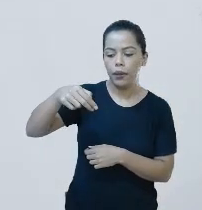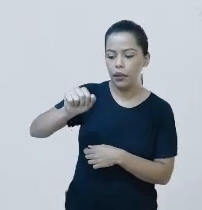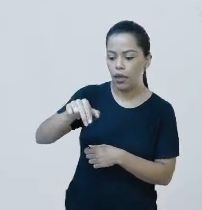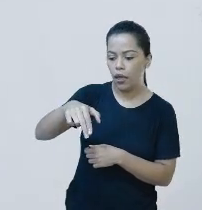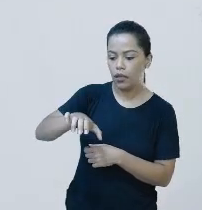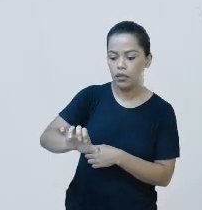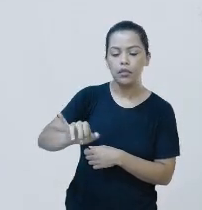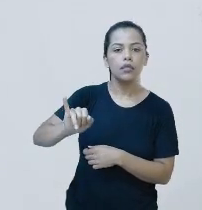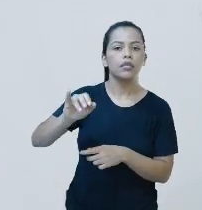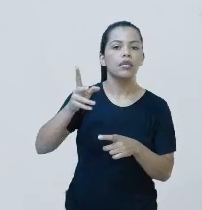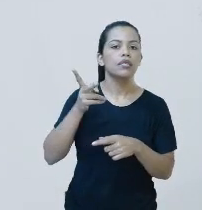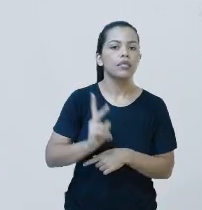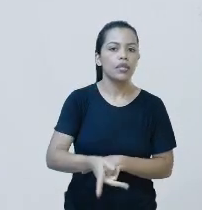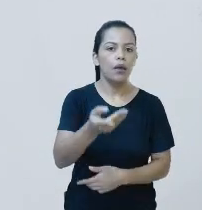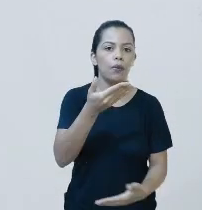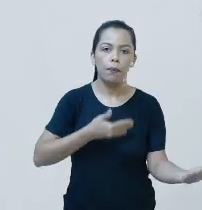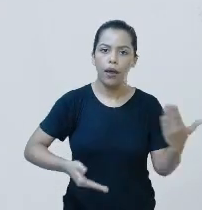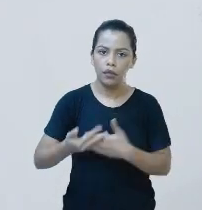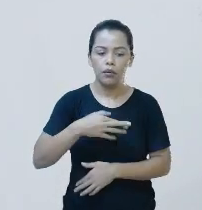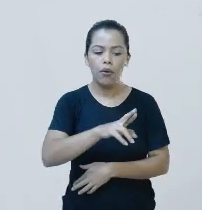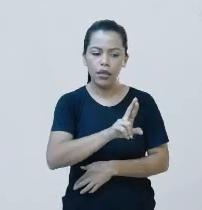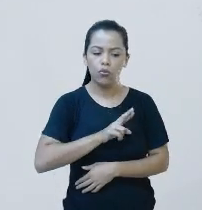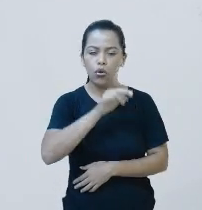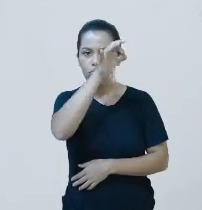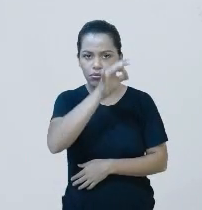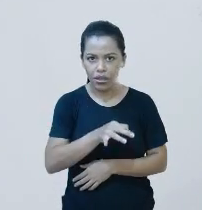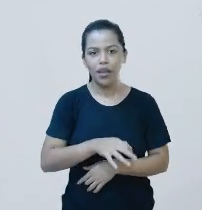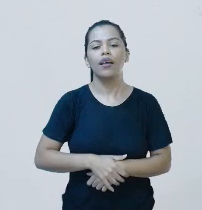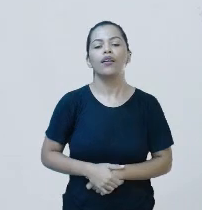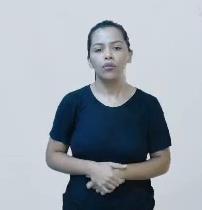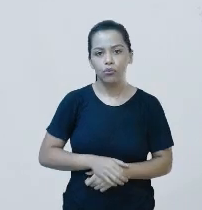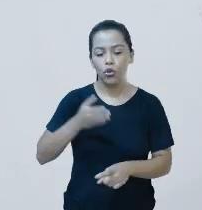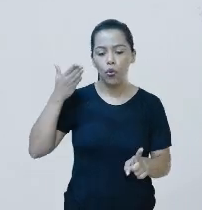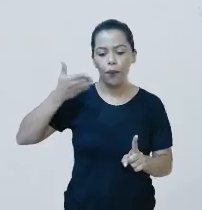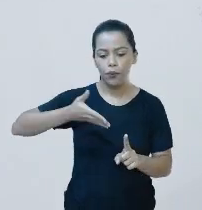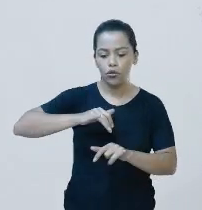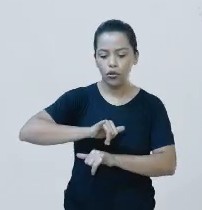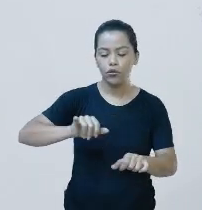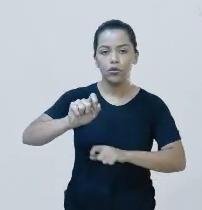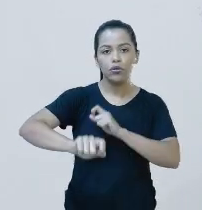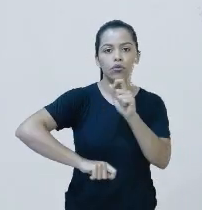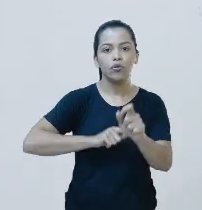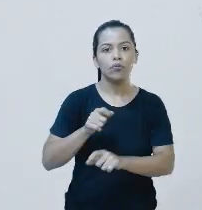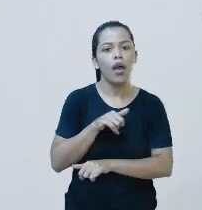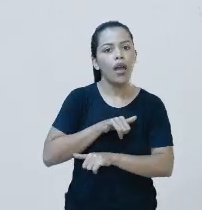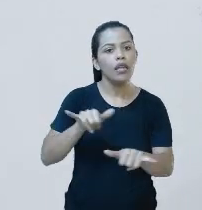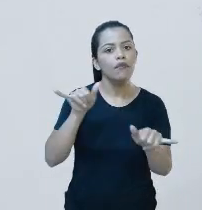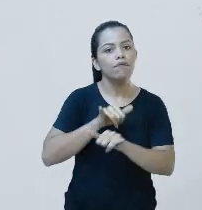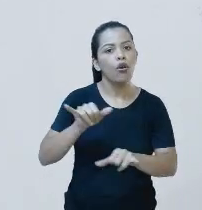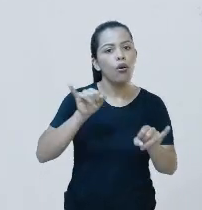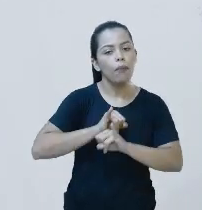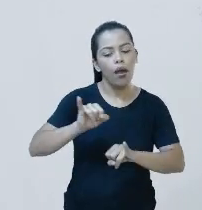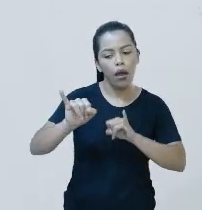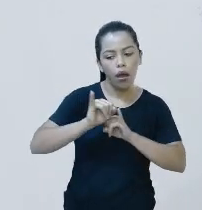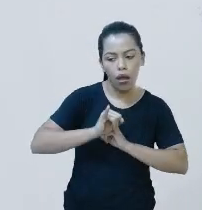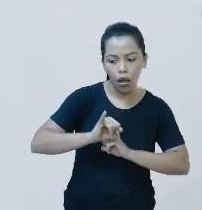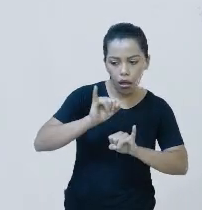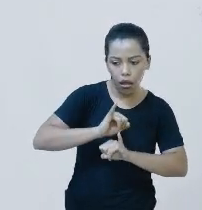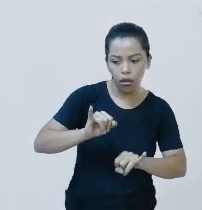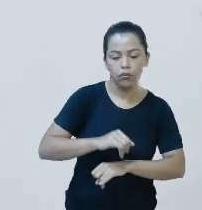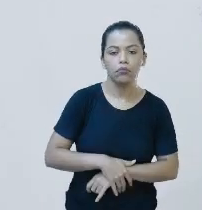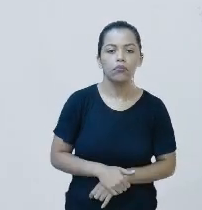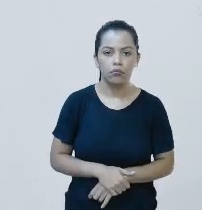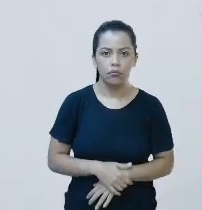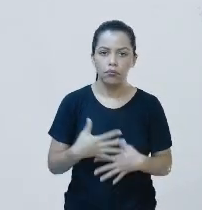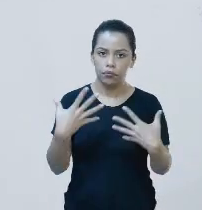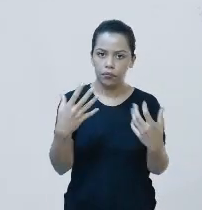participando, e ela respondeu lá e respondeu corretamente que o objetivo da notícia é informar. Vamos revisar